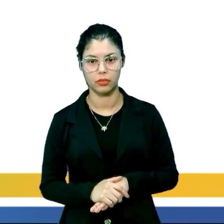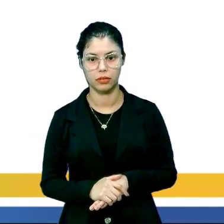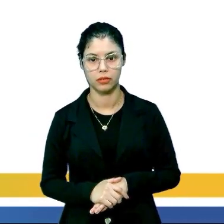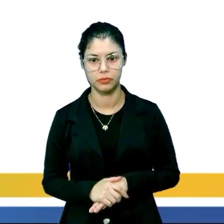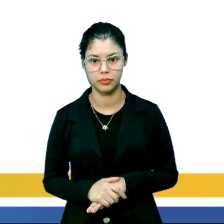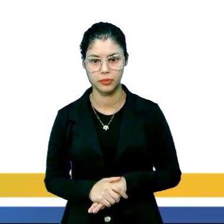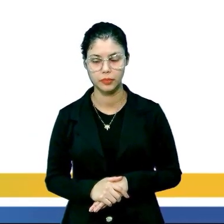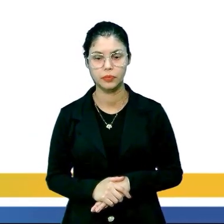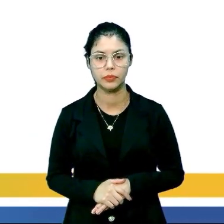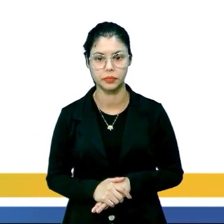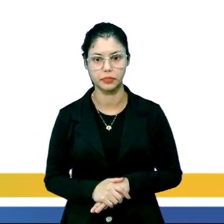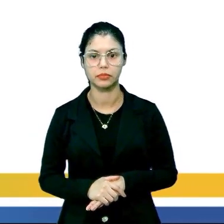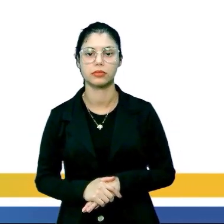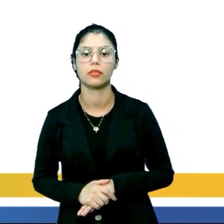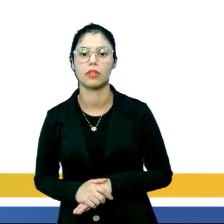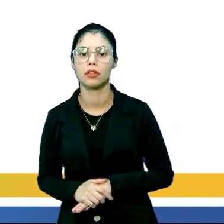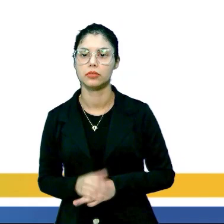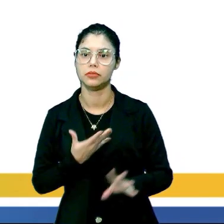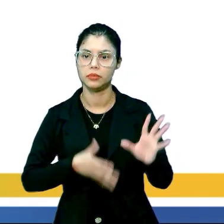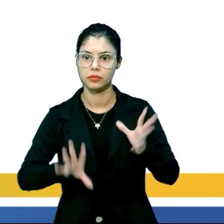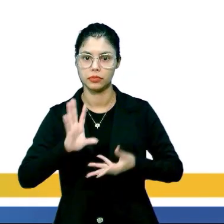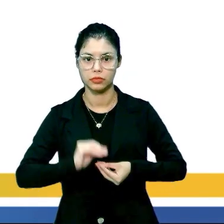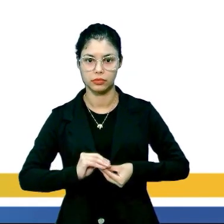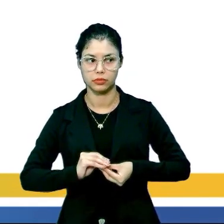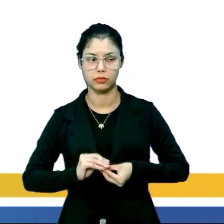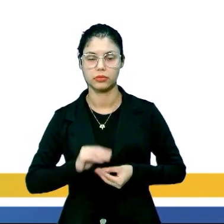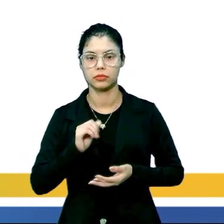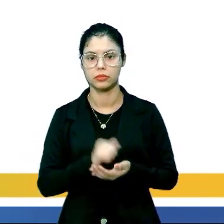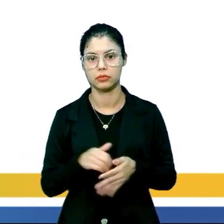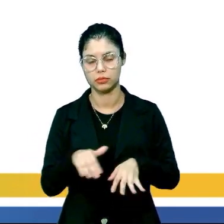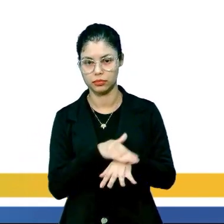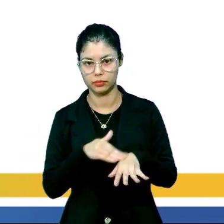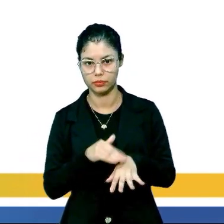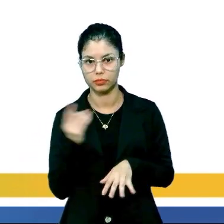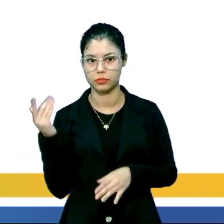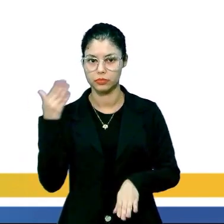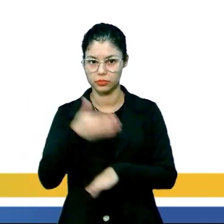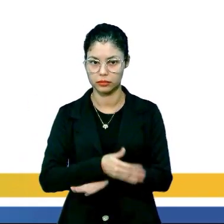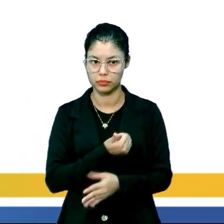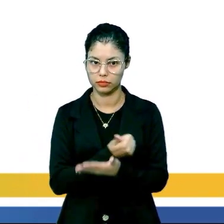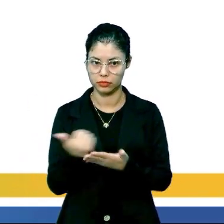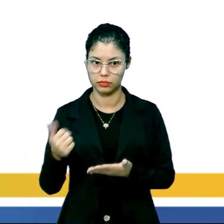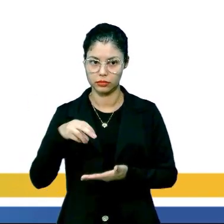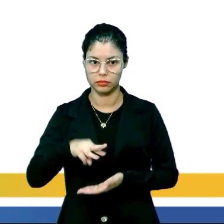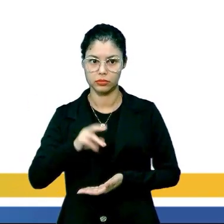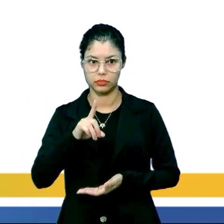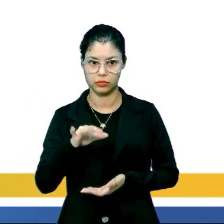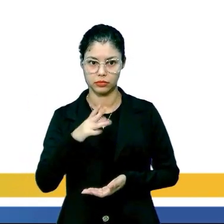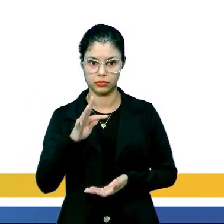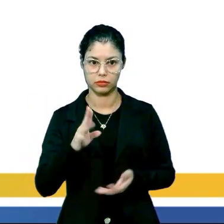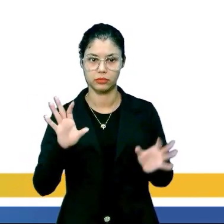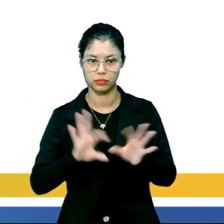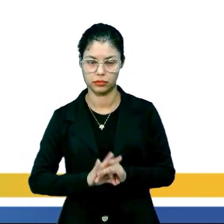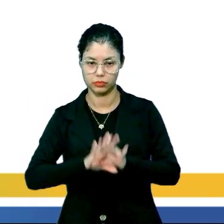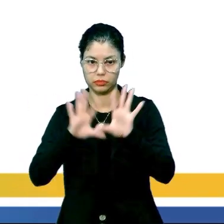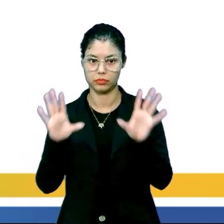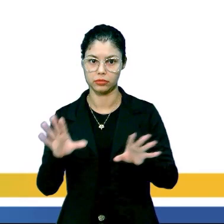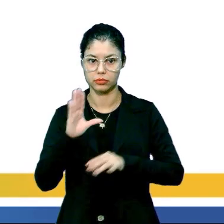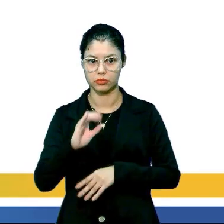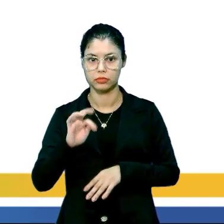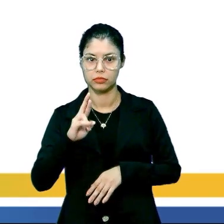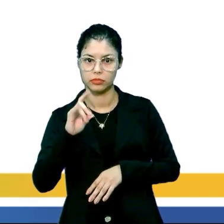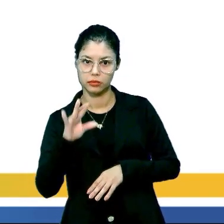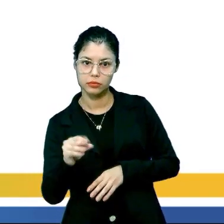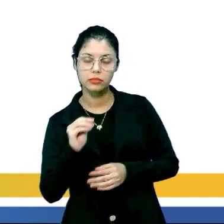bactérias, tá? Então, em resumo, sua pele é lesionada? Quem entra em ação? Monócito, liberando quem?